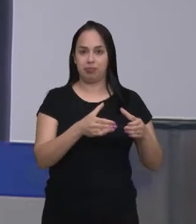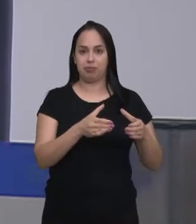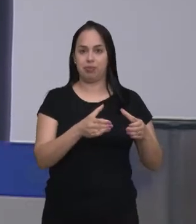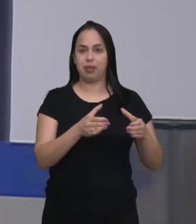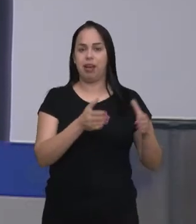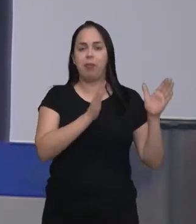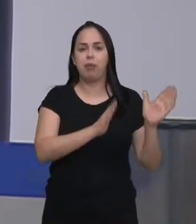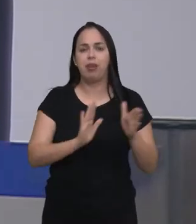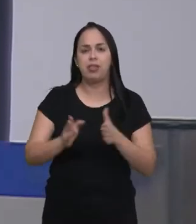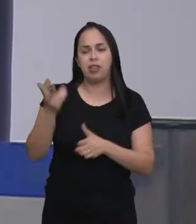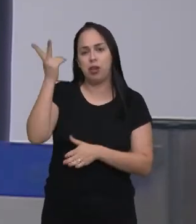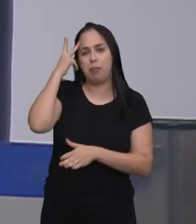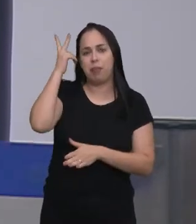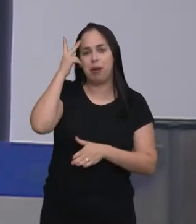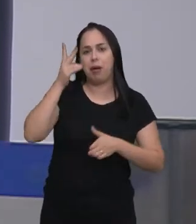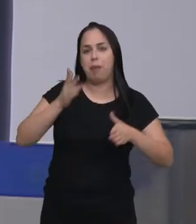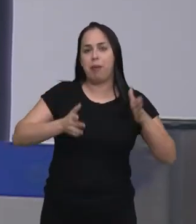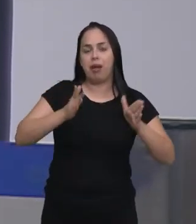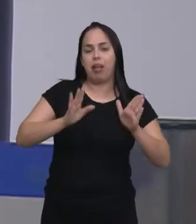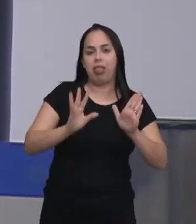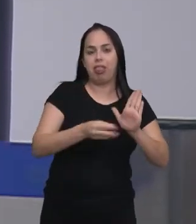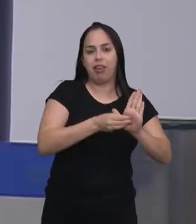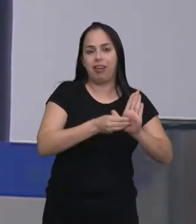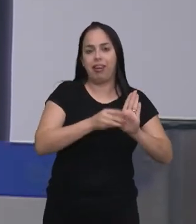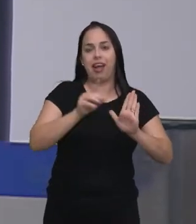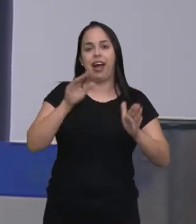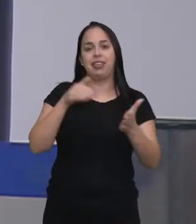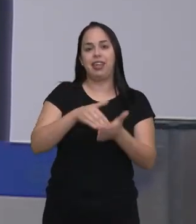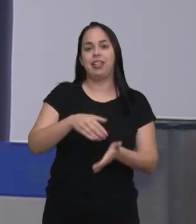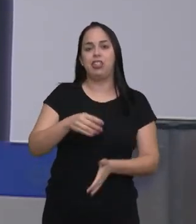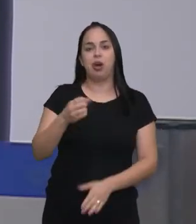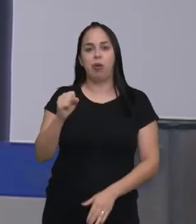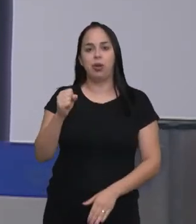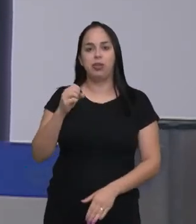ordinário. Término do prazo para emendas, 8 de março de